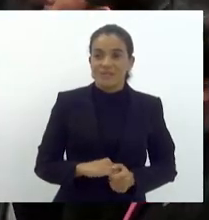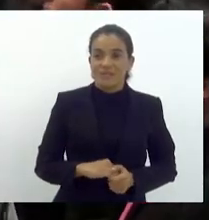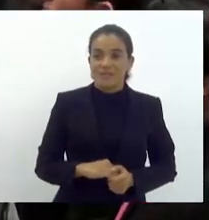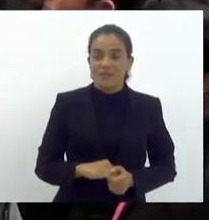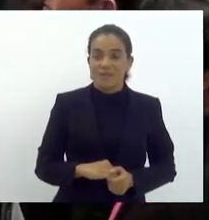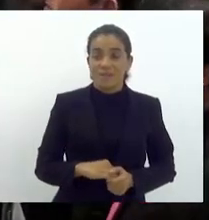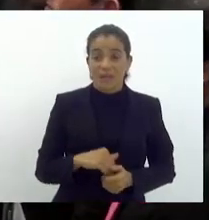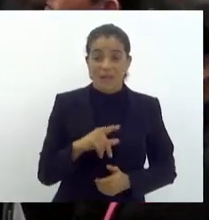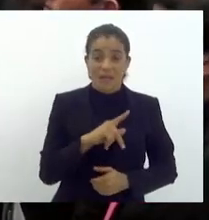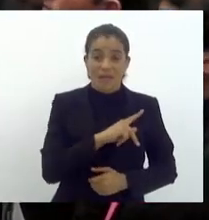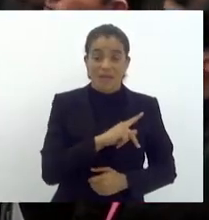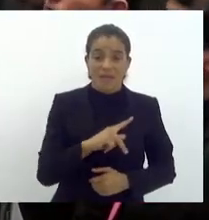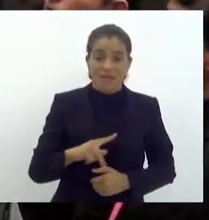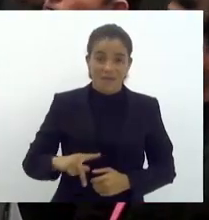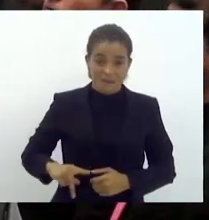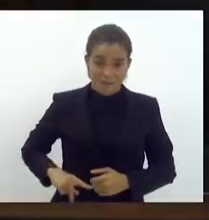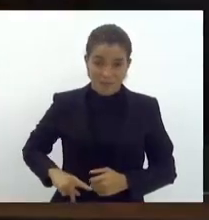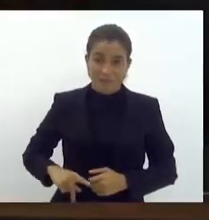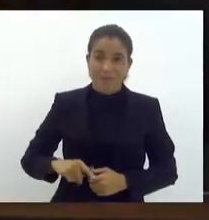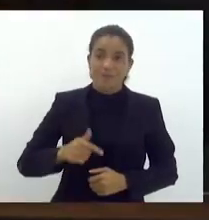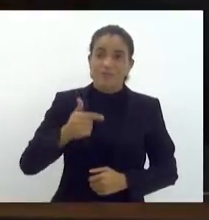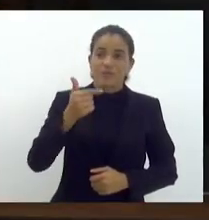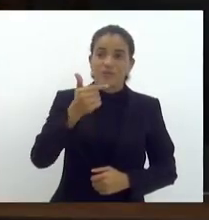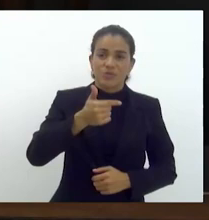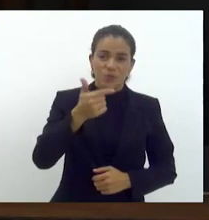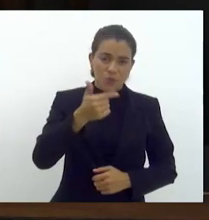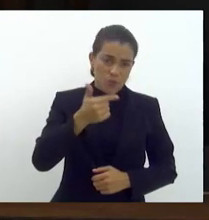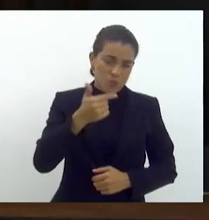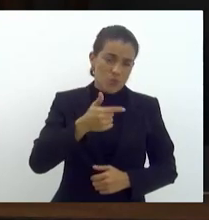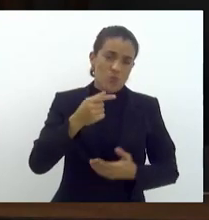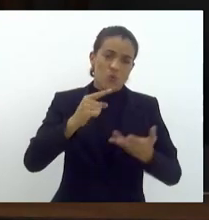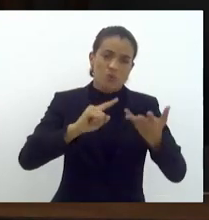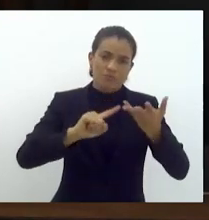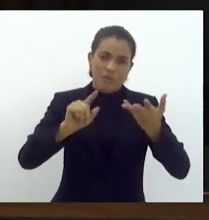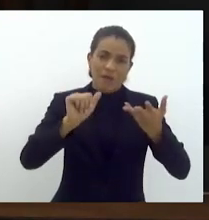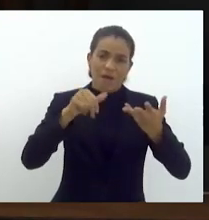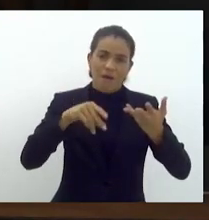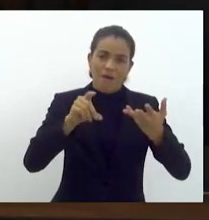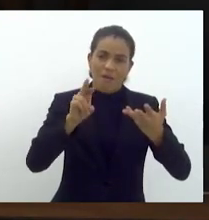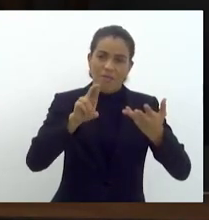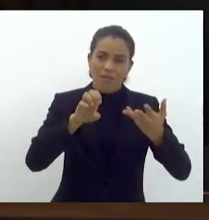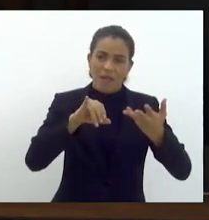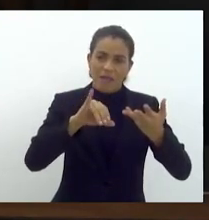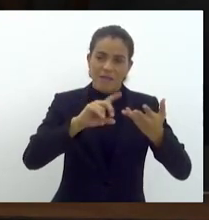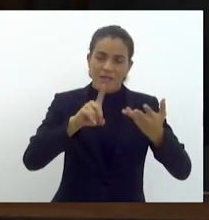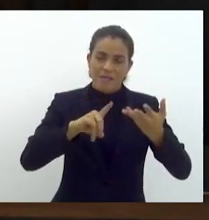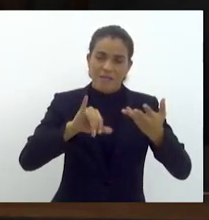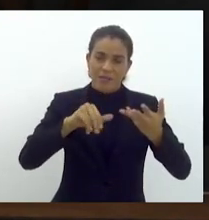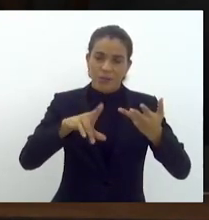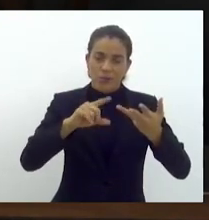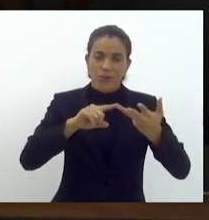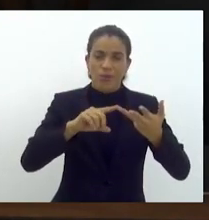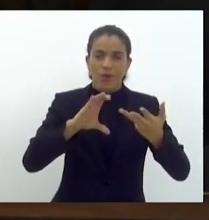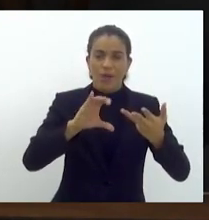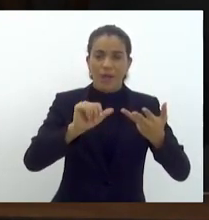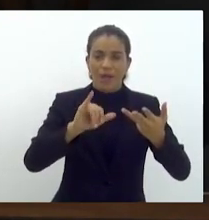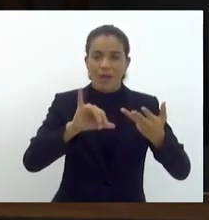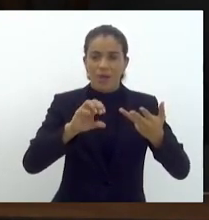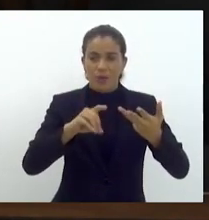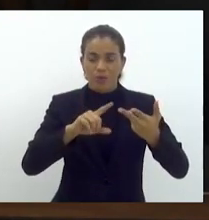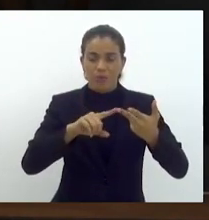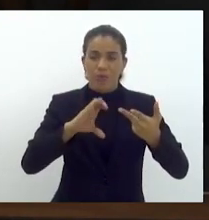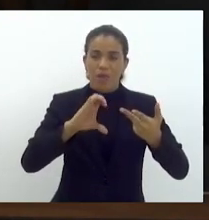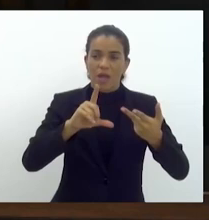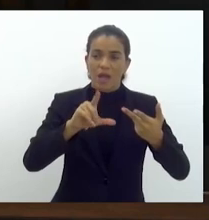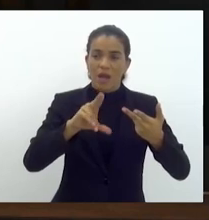a presidência segundo a chamada já confirmou Andrezinho Cláudio Caiado Carla